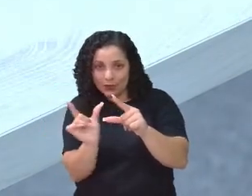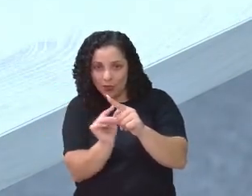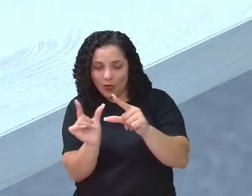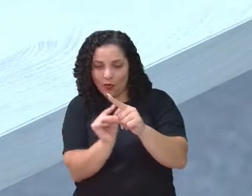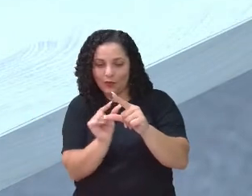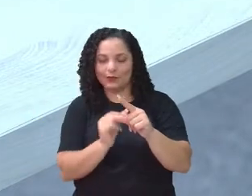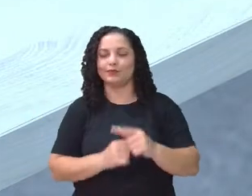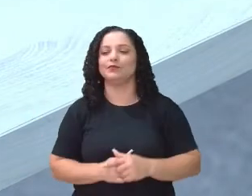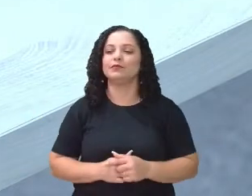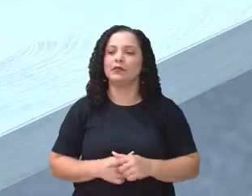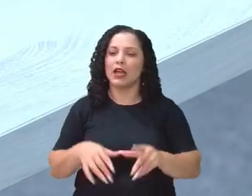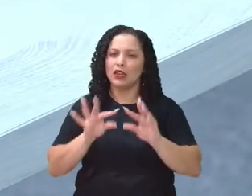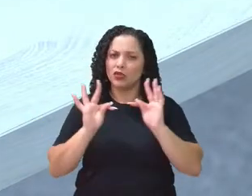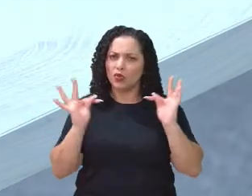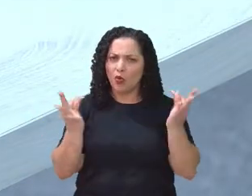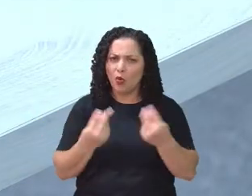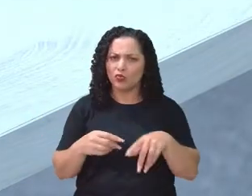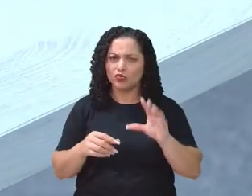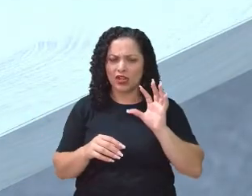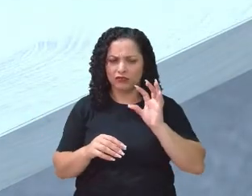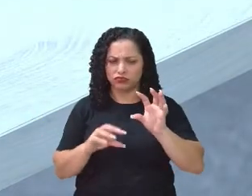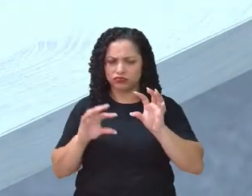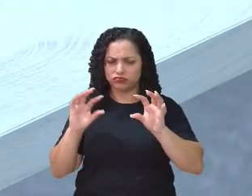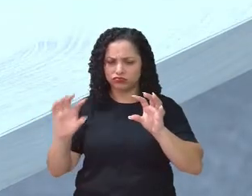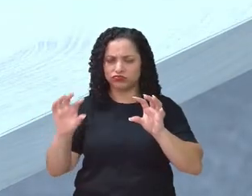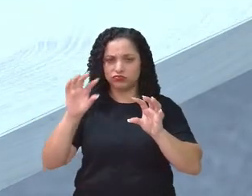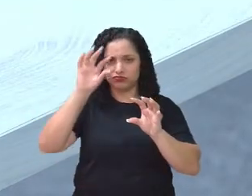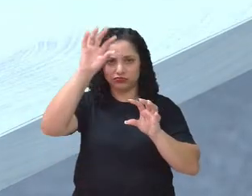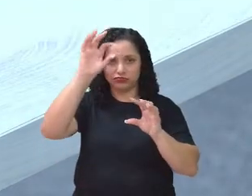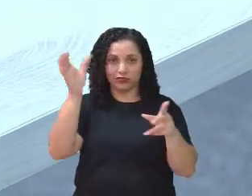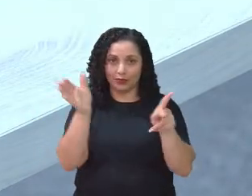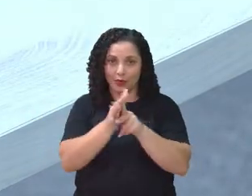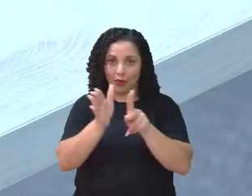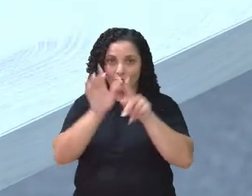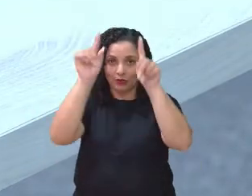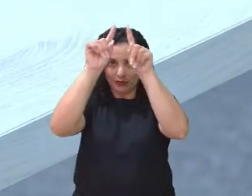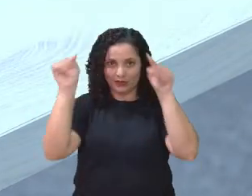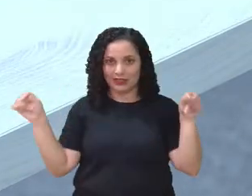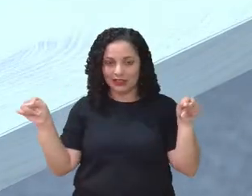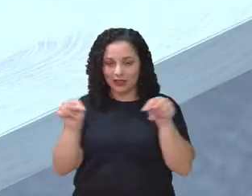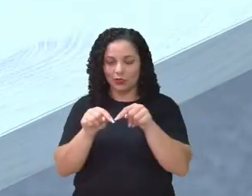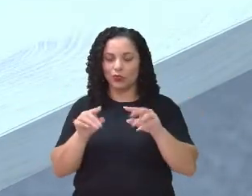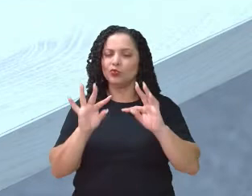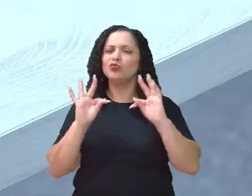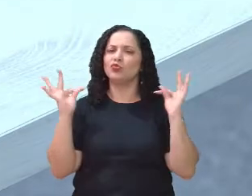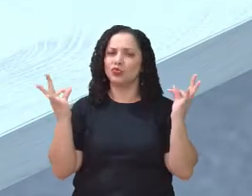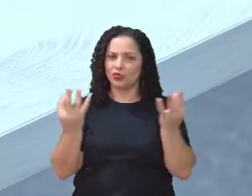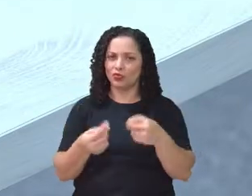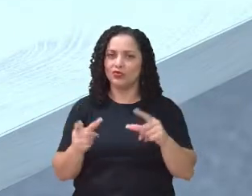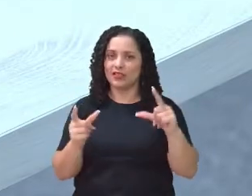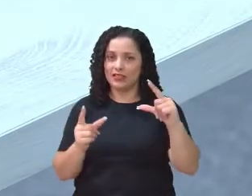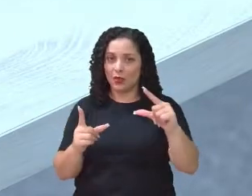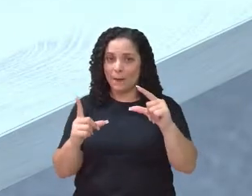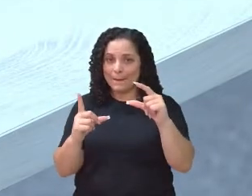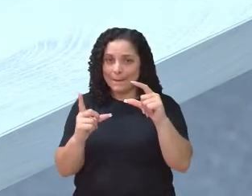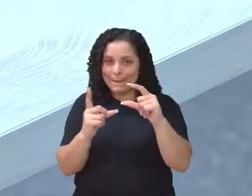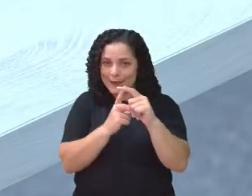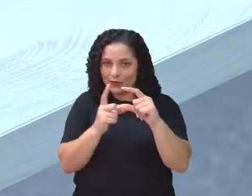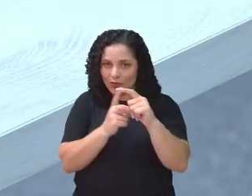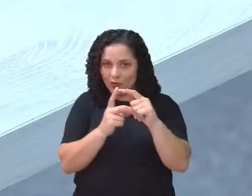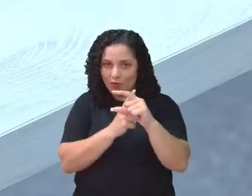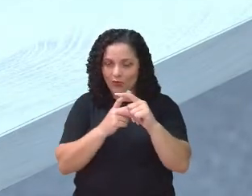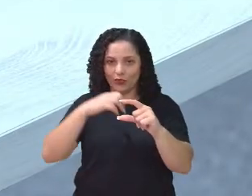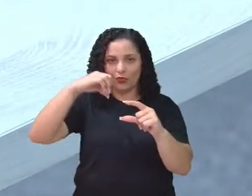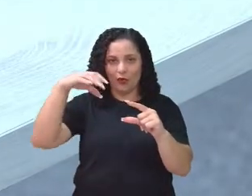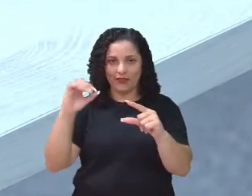para todos os ângulos referente ao triângulo, todos os ângulos eles são menores do que